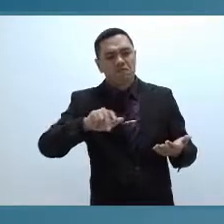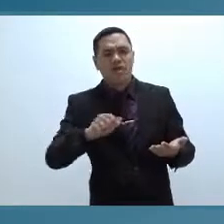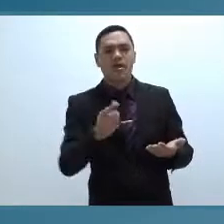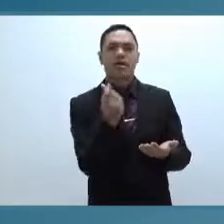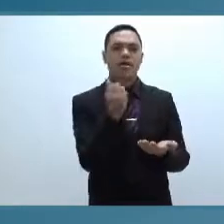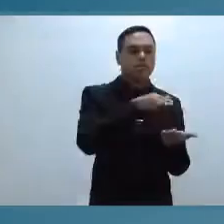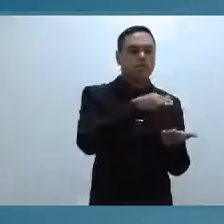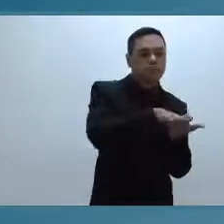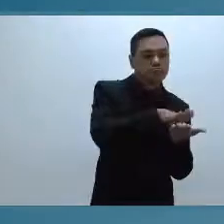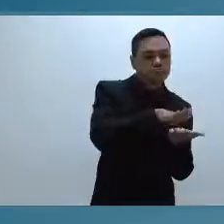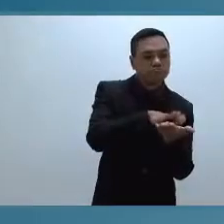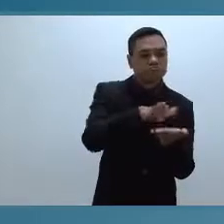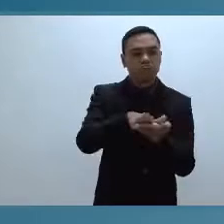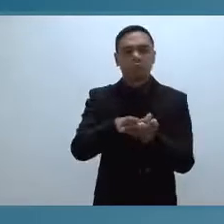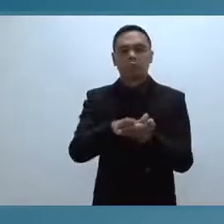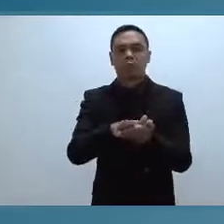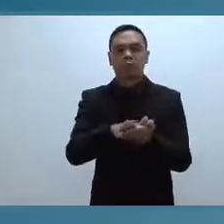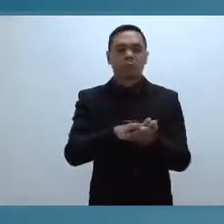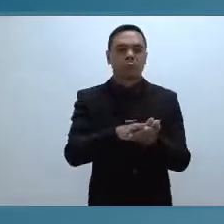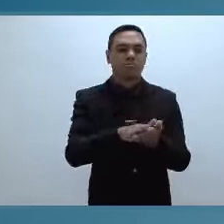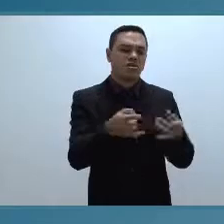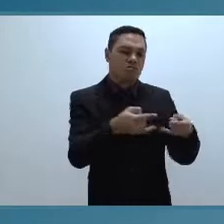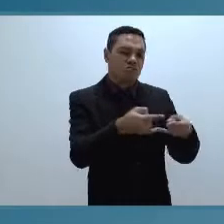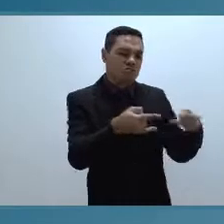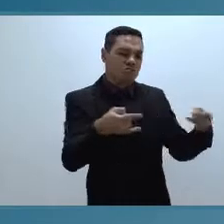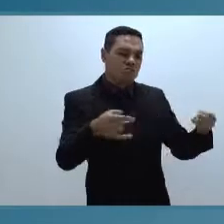justifica em três principais propósitos.